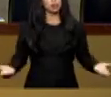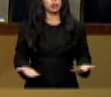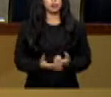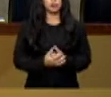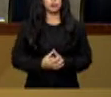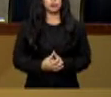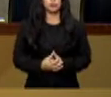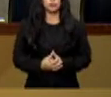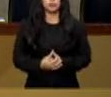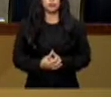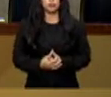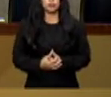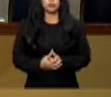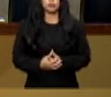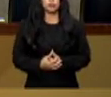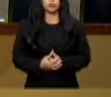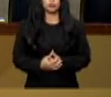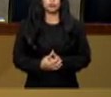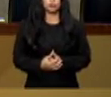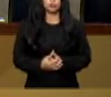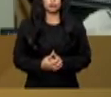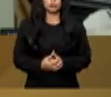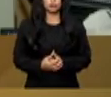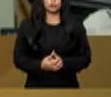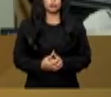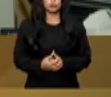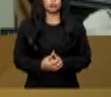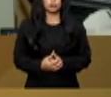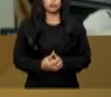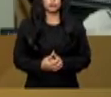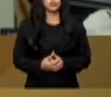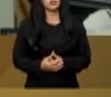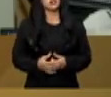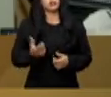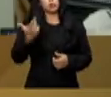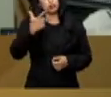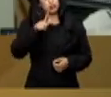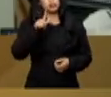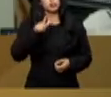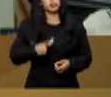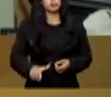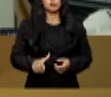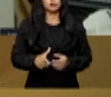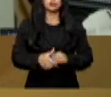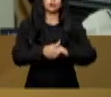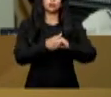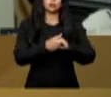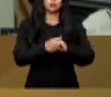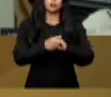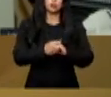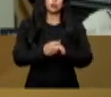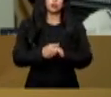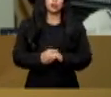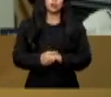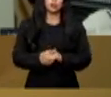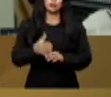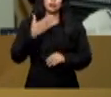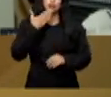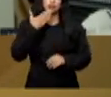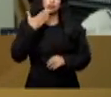Renovo os cumprimentos aqui, com a licença de Vossas Excelências, eu